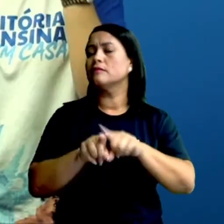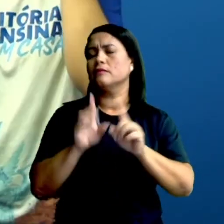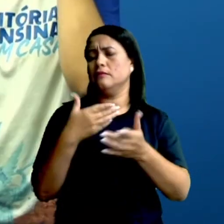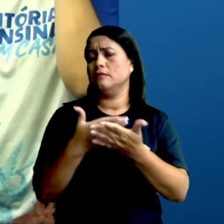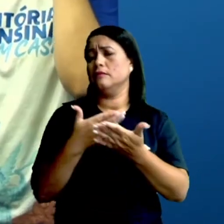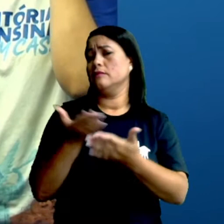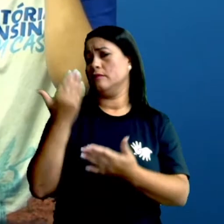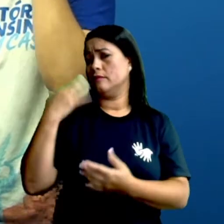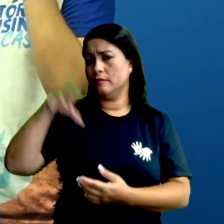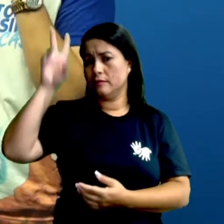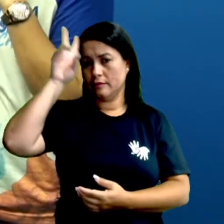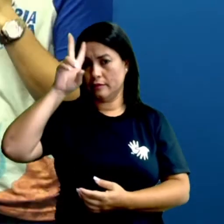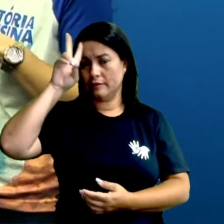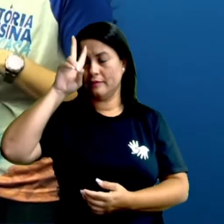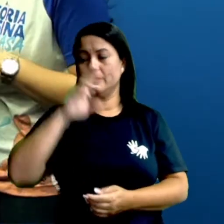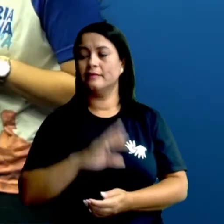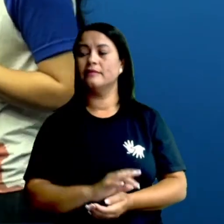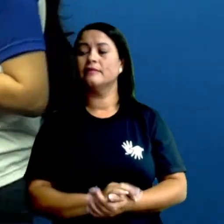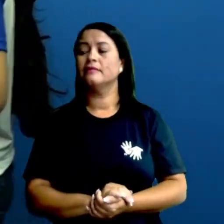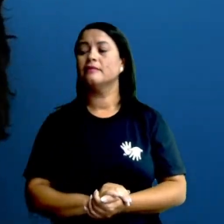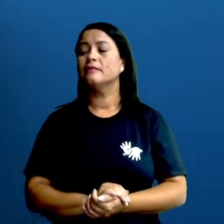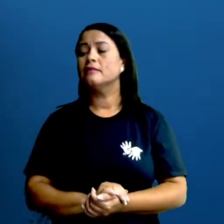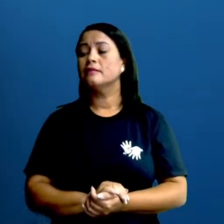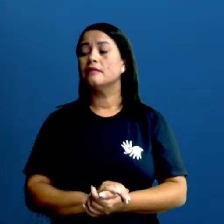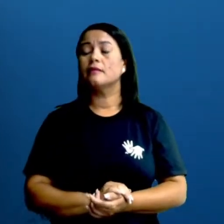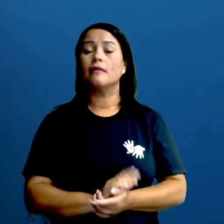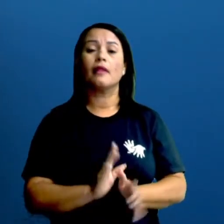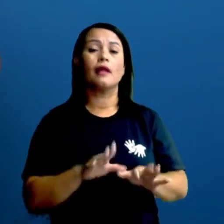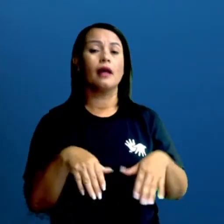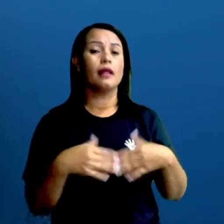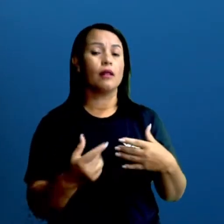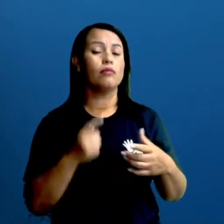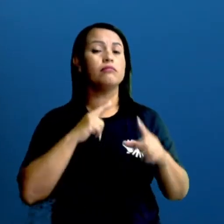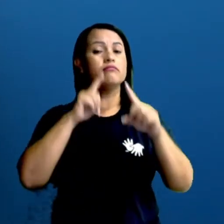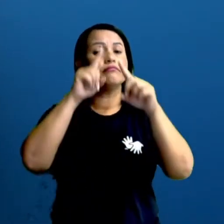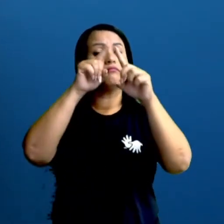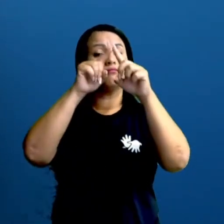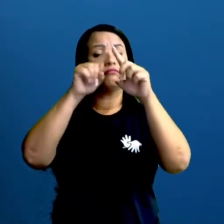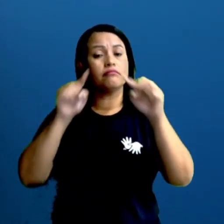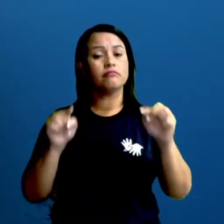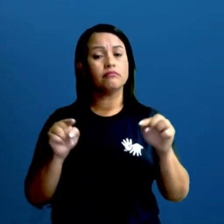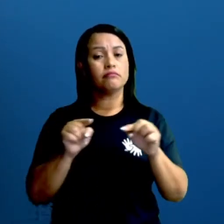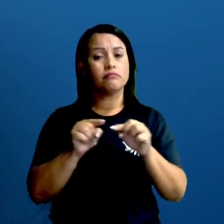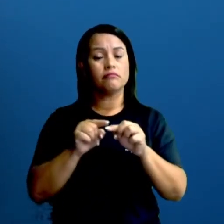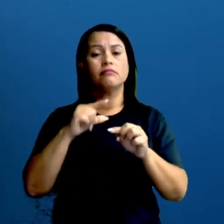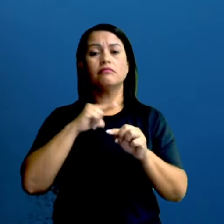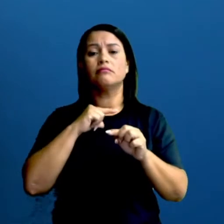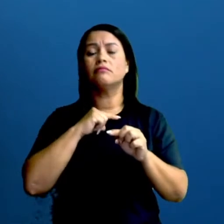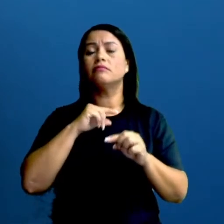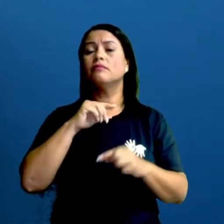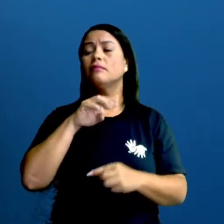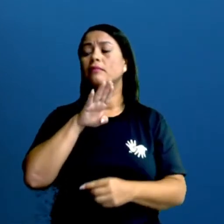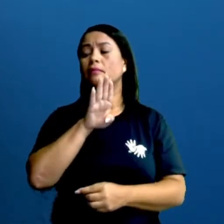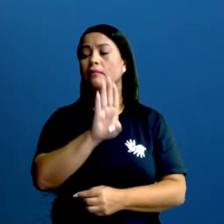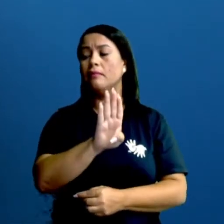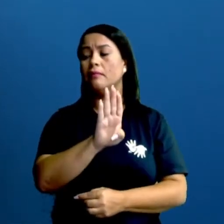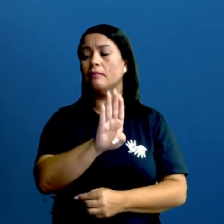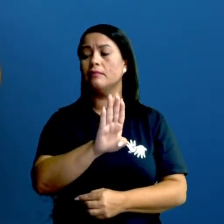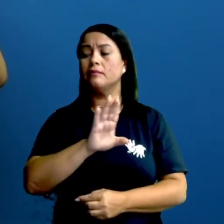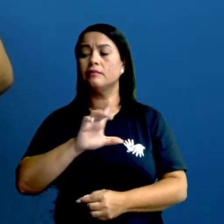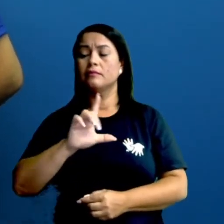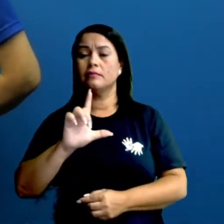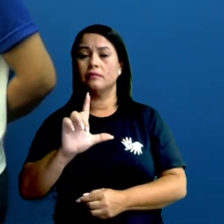estudou isso aqui. Estão lembrados? Vamos ver. Então, aqui, esse meu triângulo, eu tenho, ó, base, lado, lado, e eu tenho a